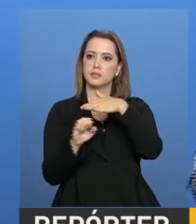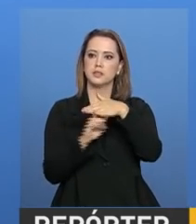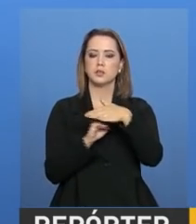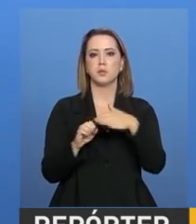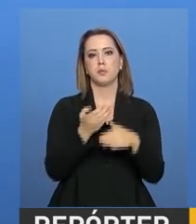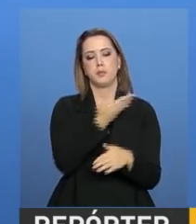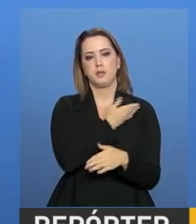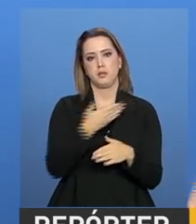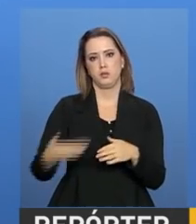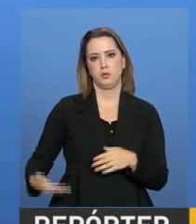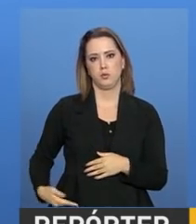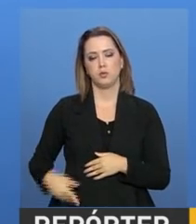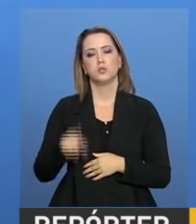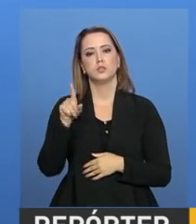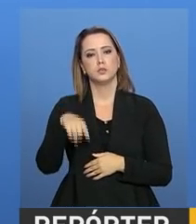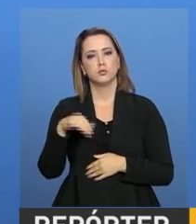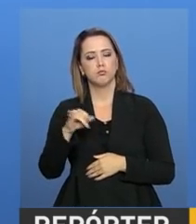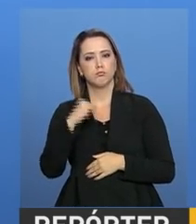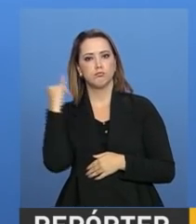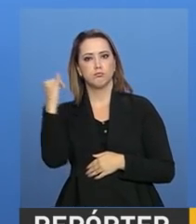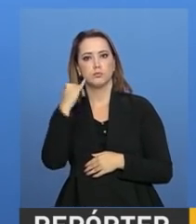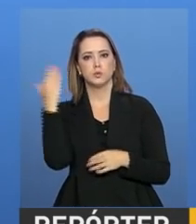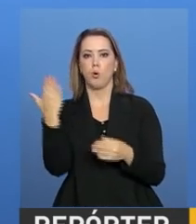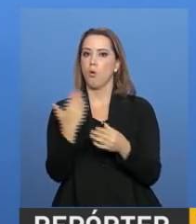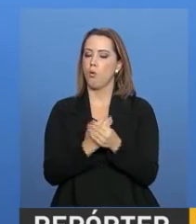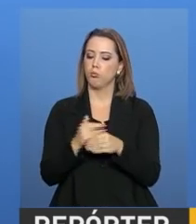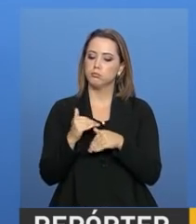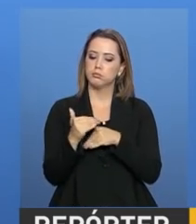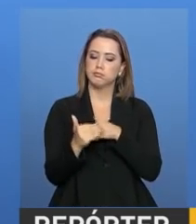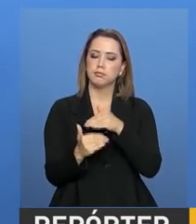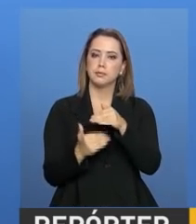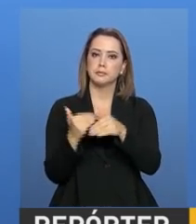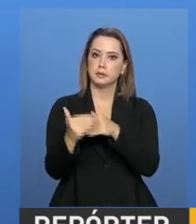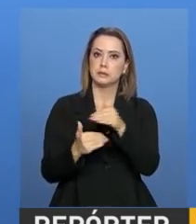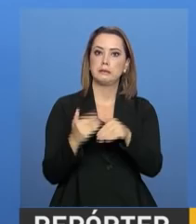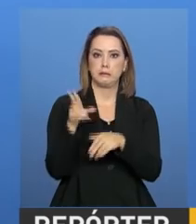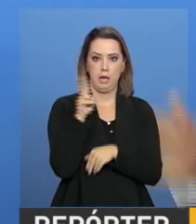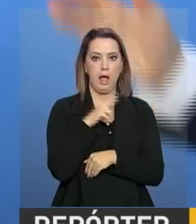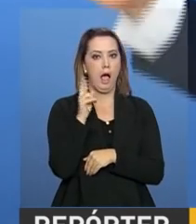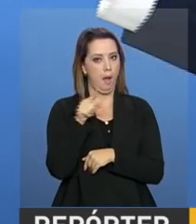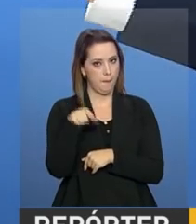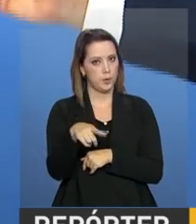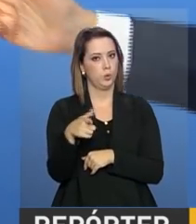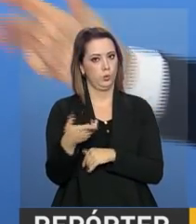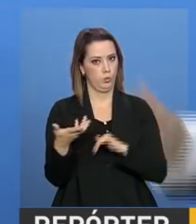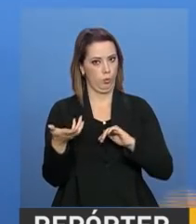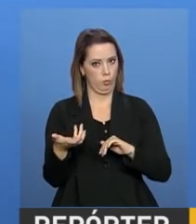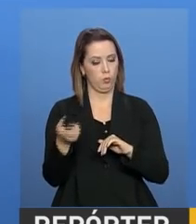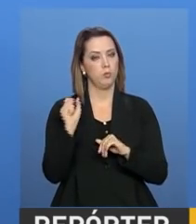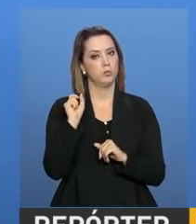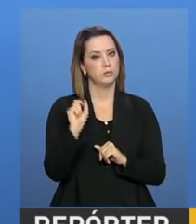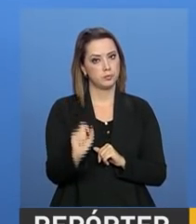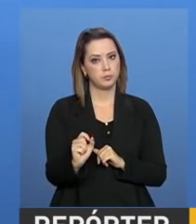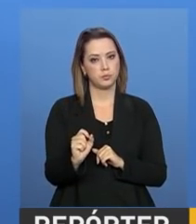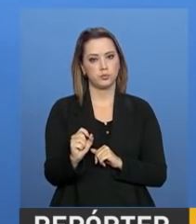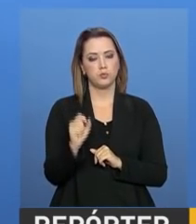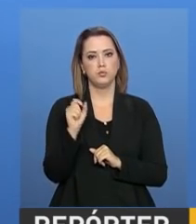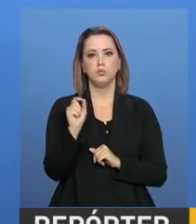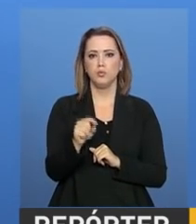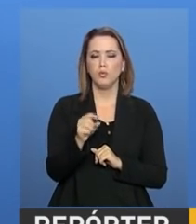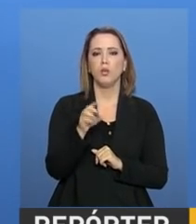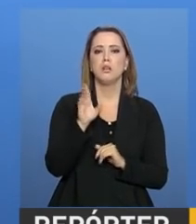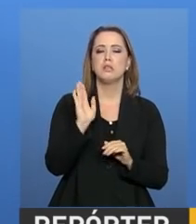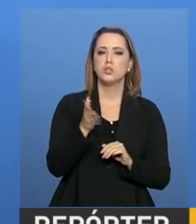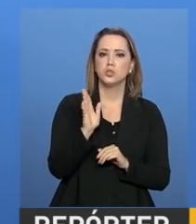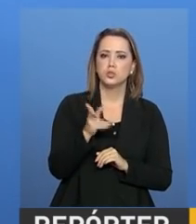em tramitação que está agora prosseguindo em ritmo acelerado corador Moreira Franco